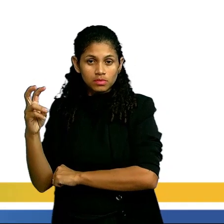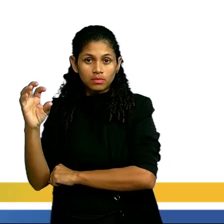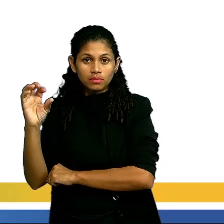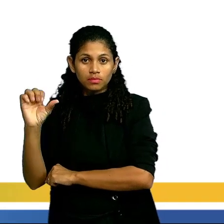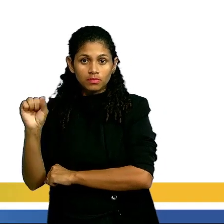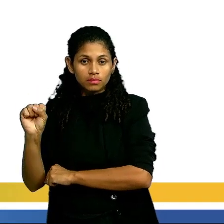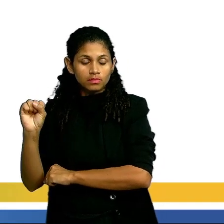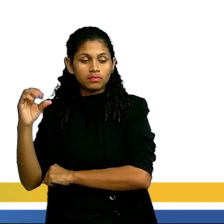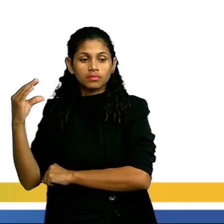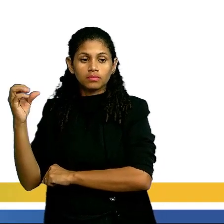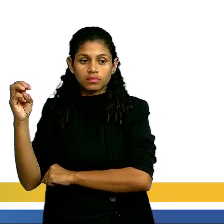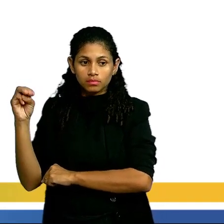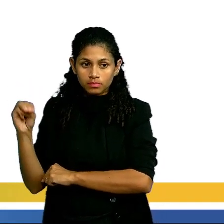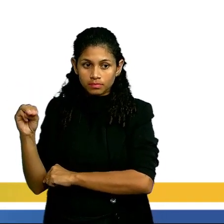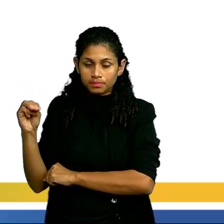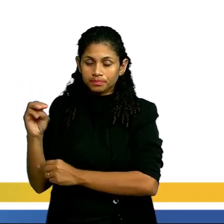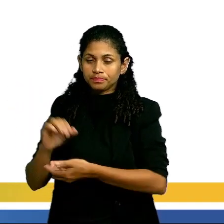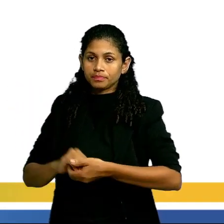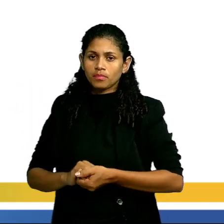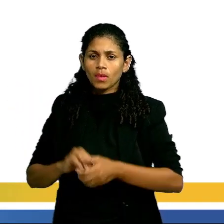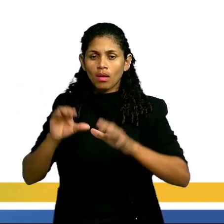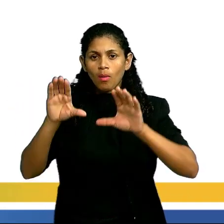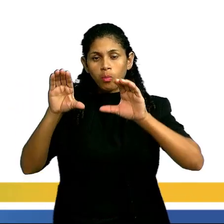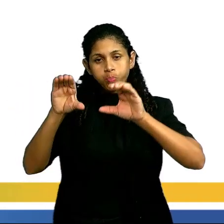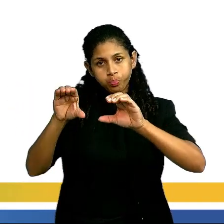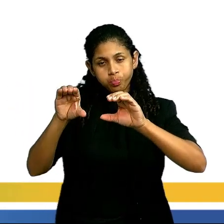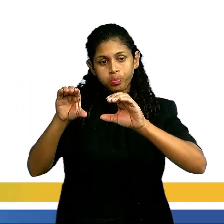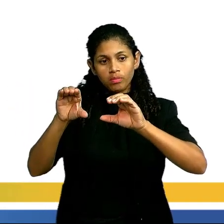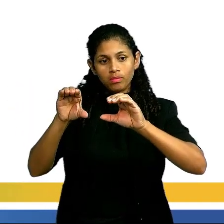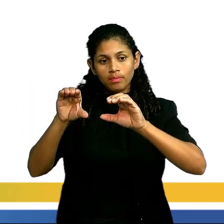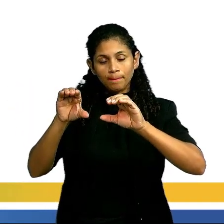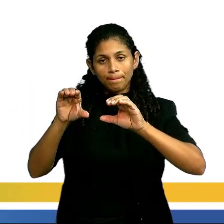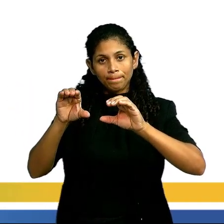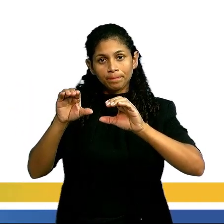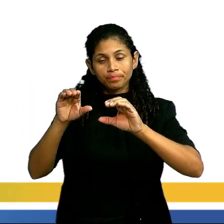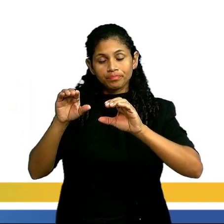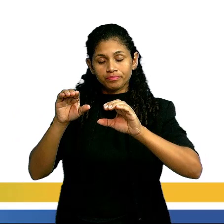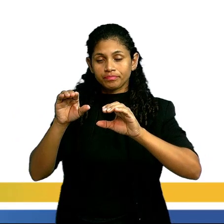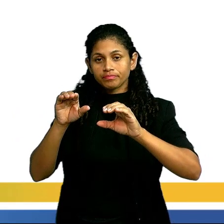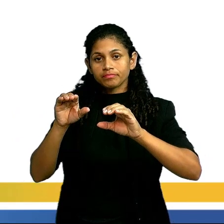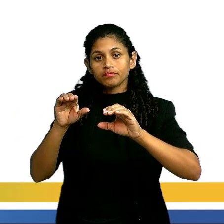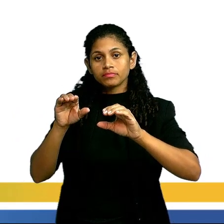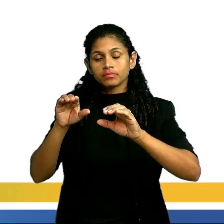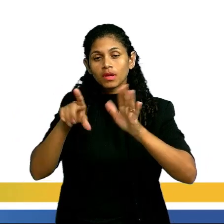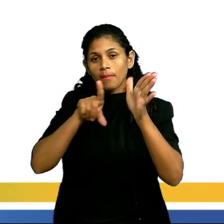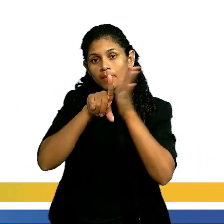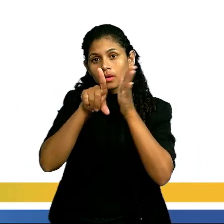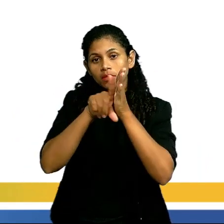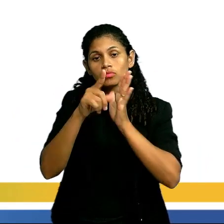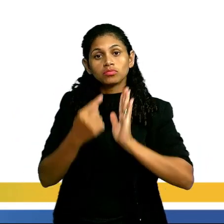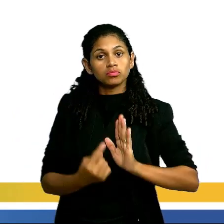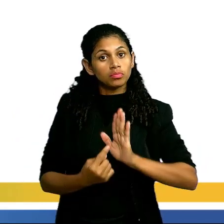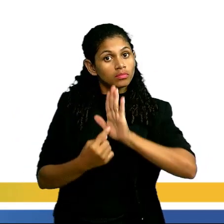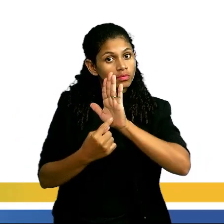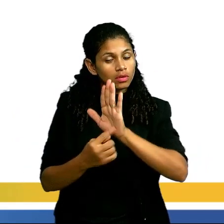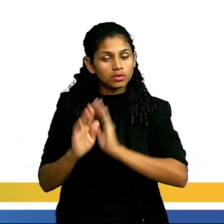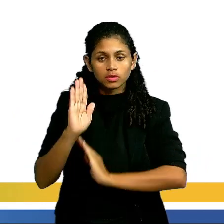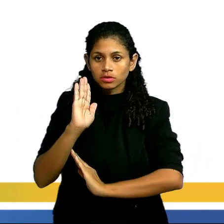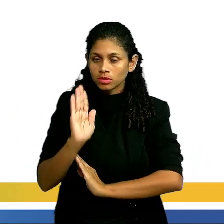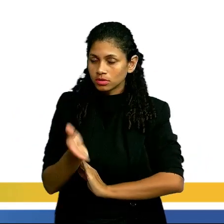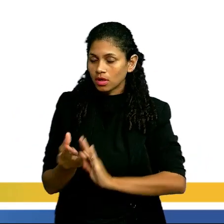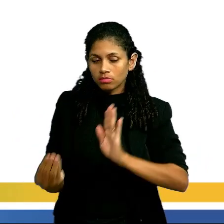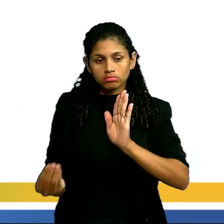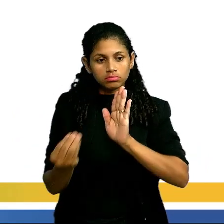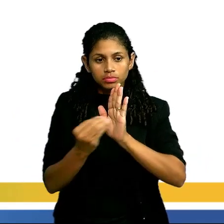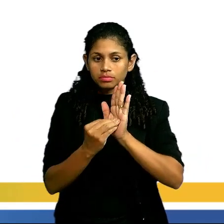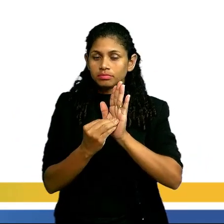centímetros. A espessura. A espessura a gente viu que na questão lá, ela já dá direto. Então